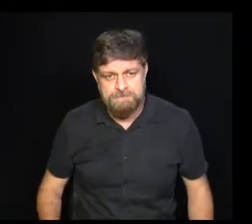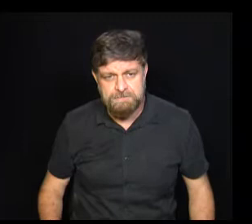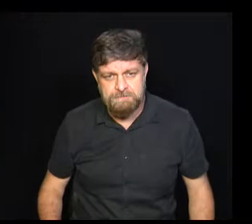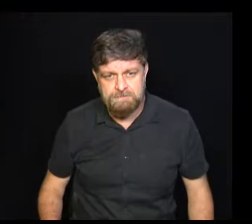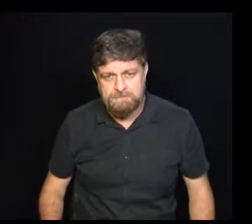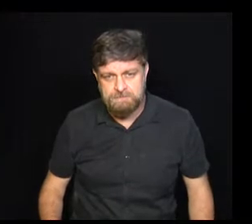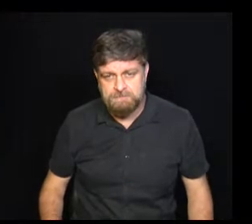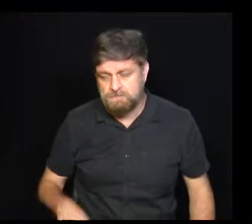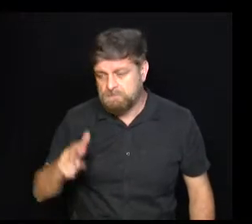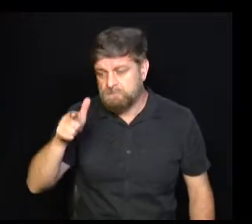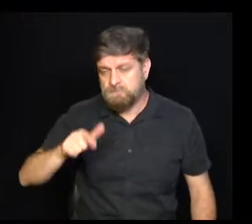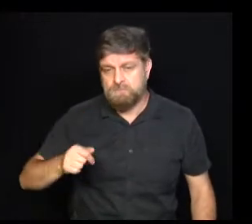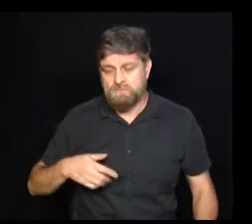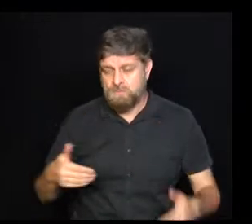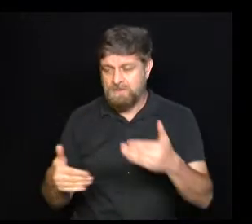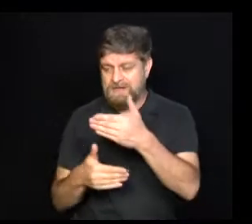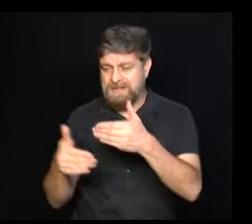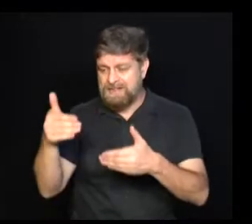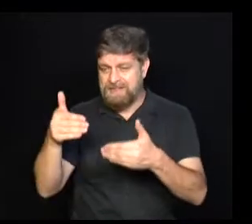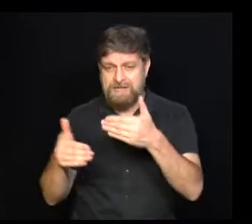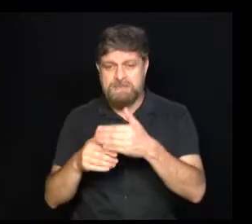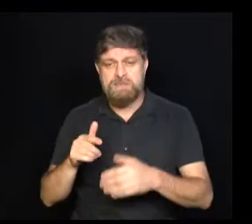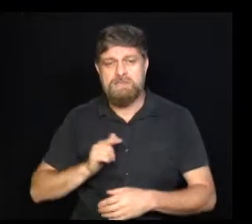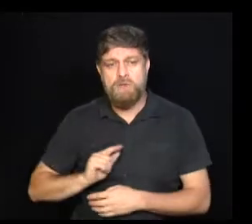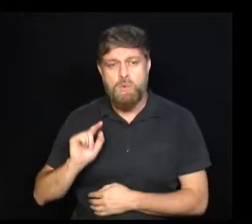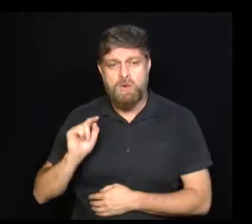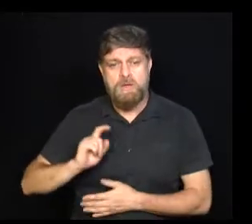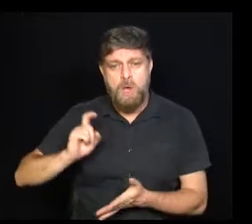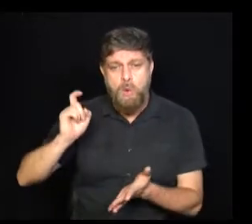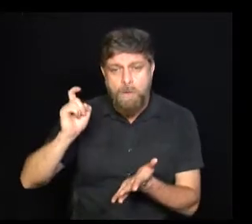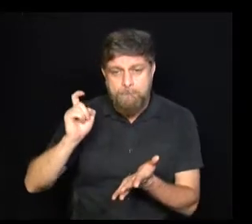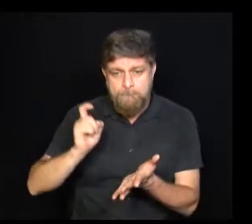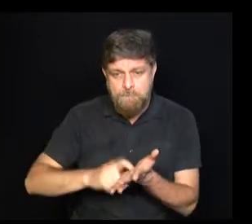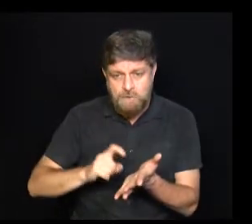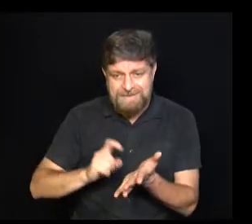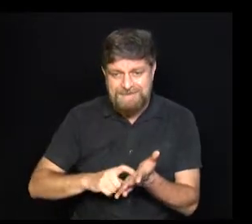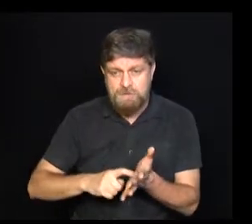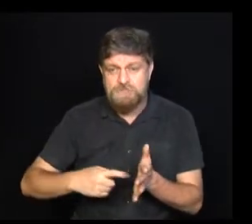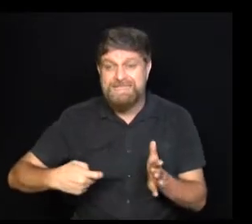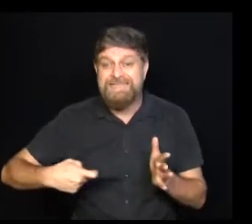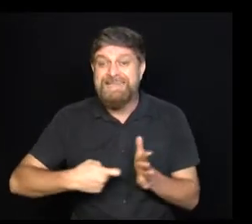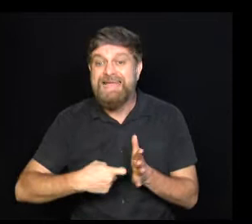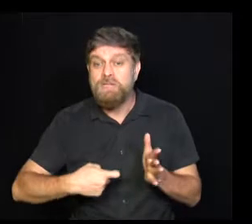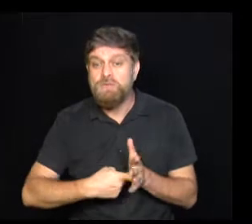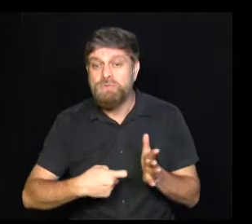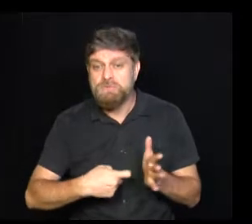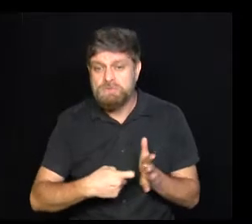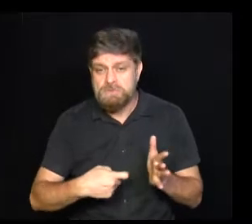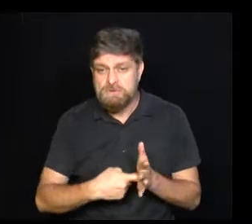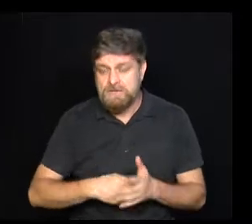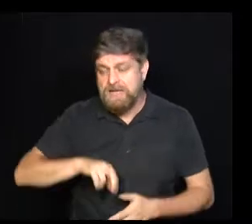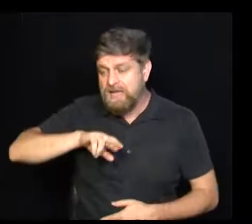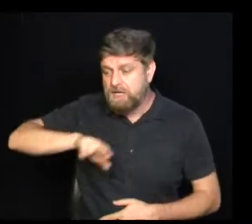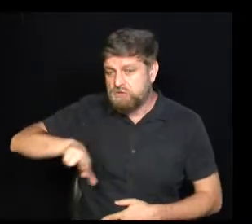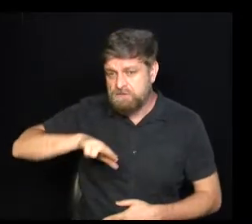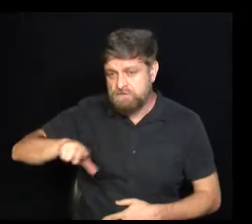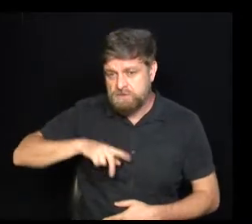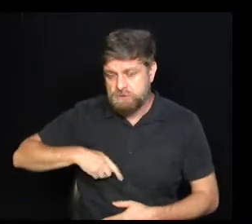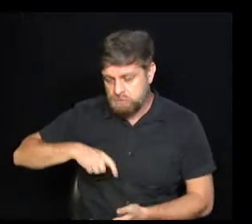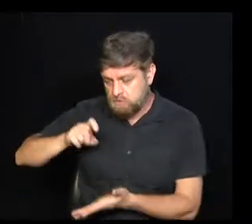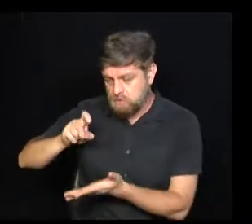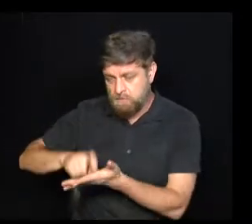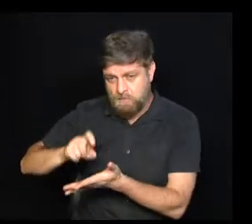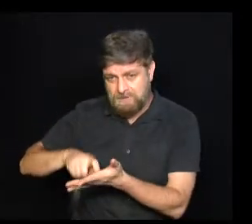No próximo slide, nós temos, então, o botão de registro de denúncia. Como eu disse, diferente do botão